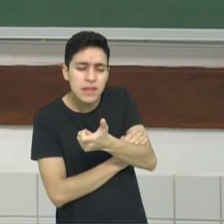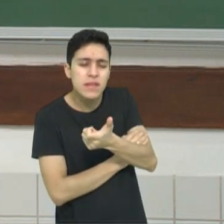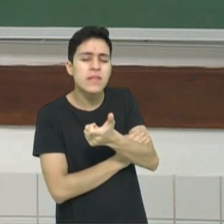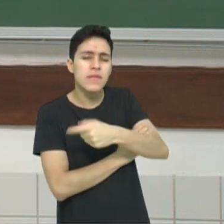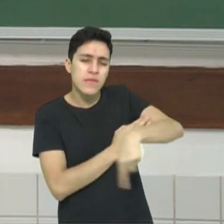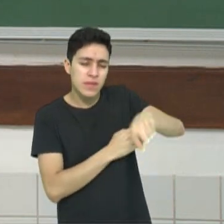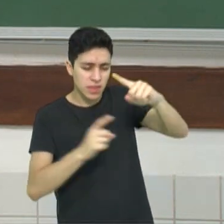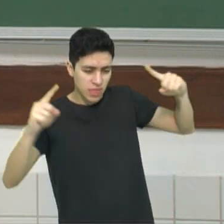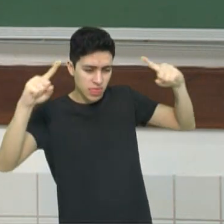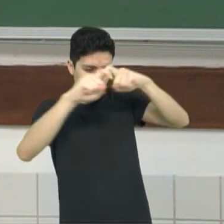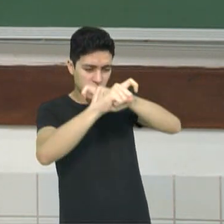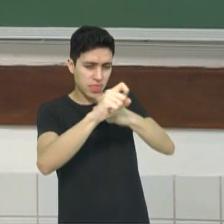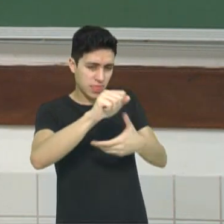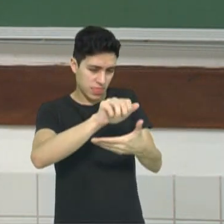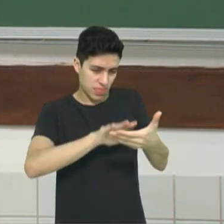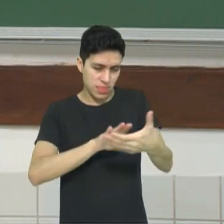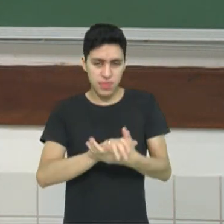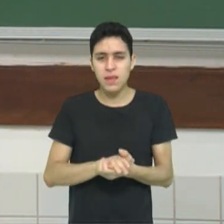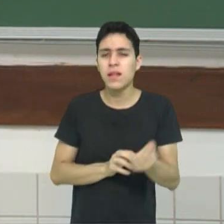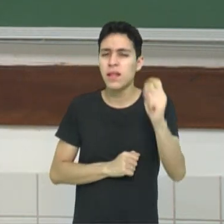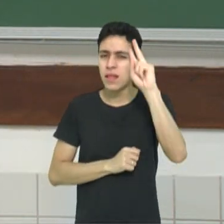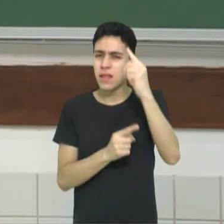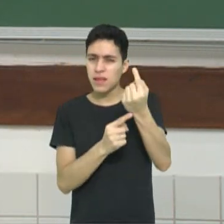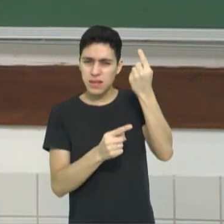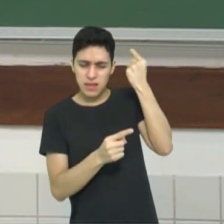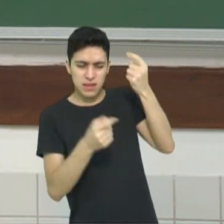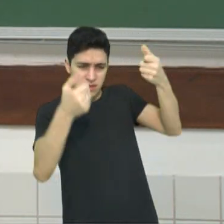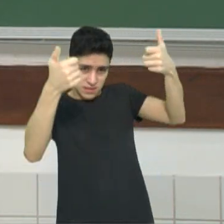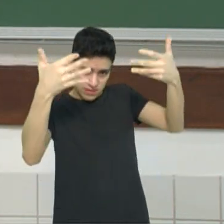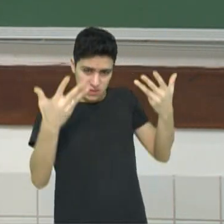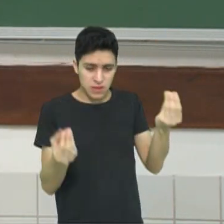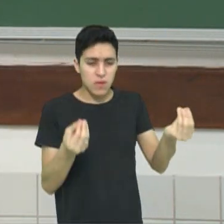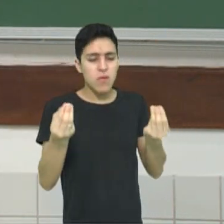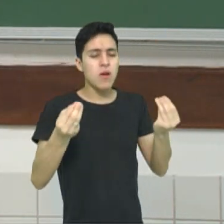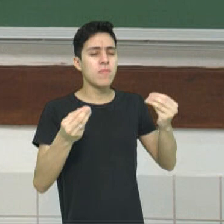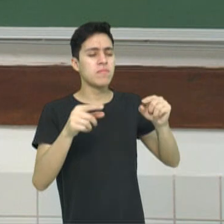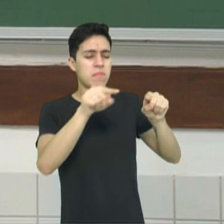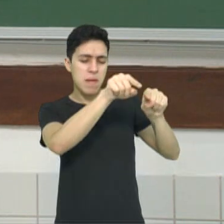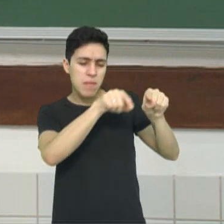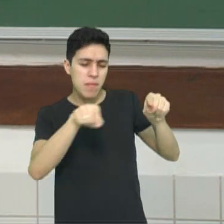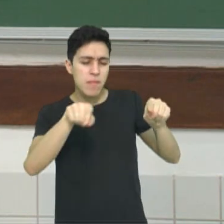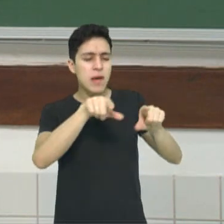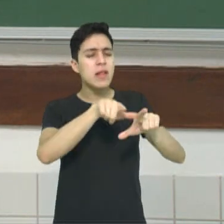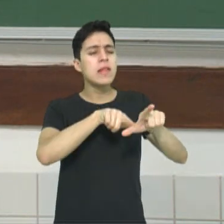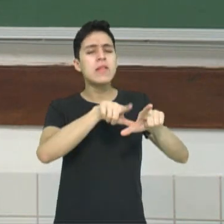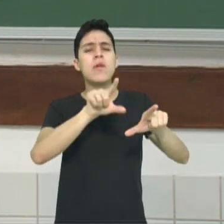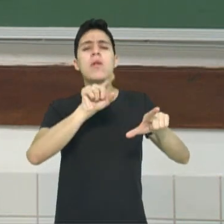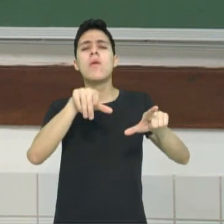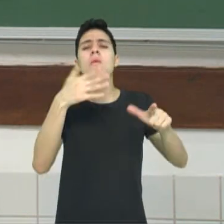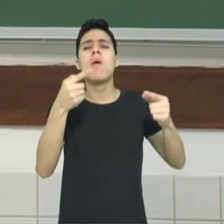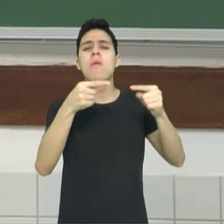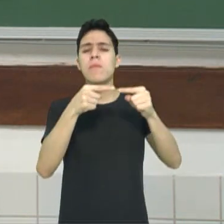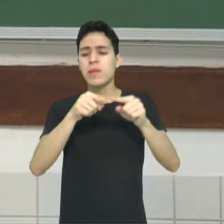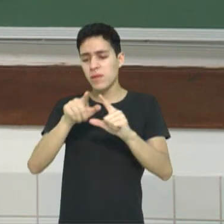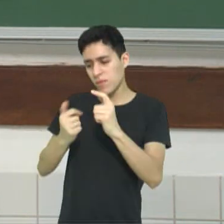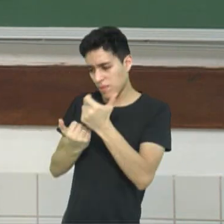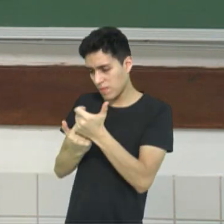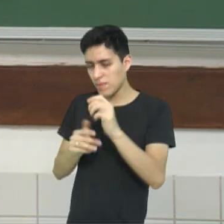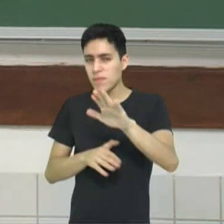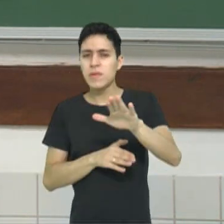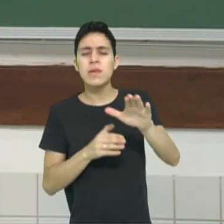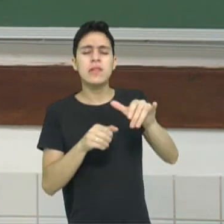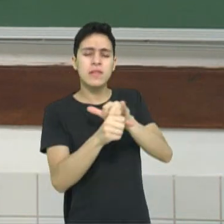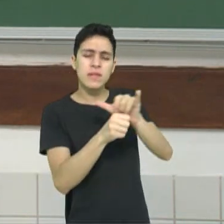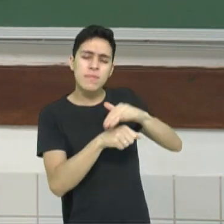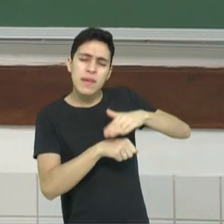gente conversou sobre escolher uma letra para isolar em uma das equações? E o jeito mais fácil era escolher a letra que não